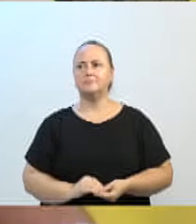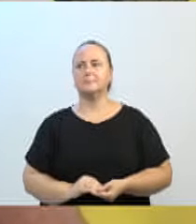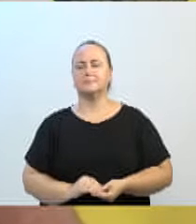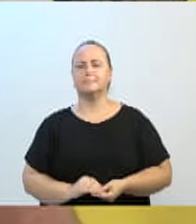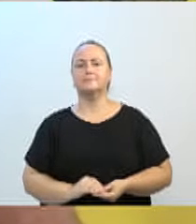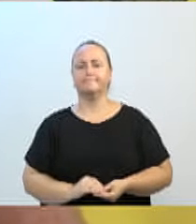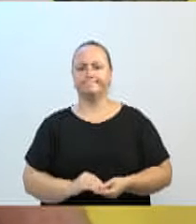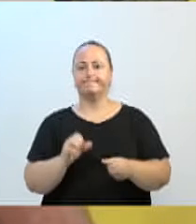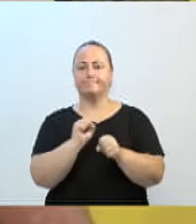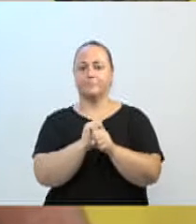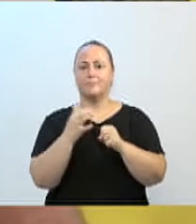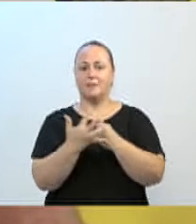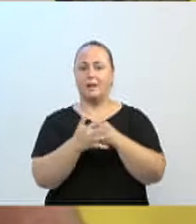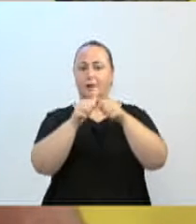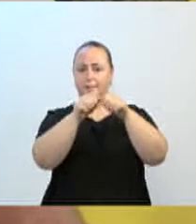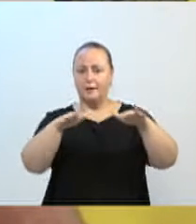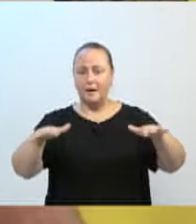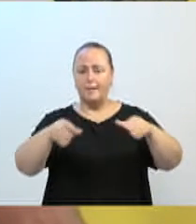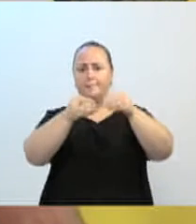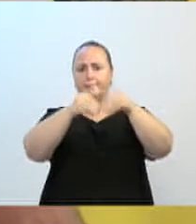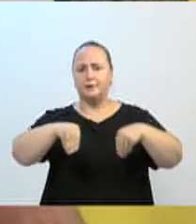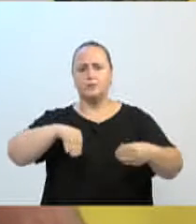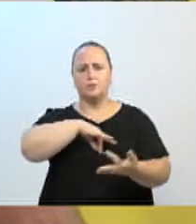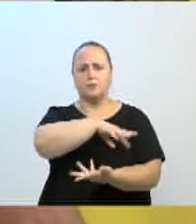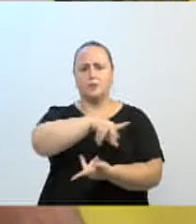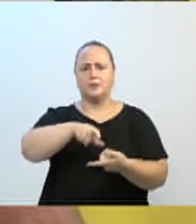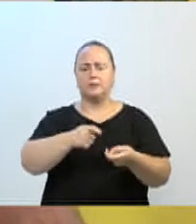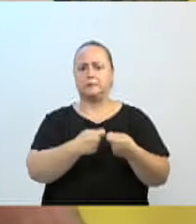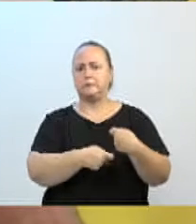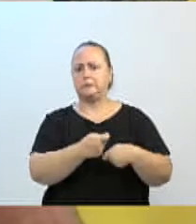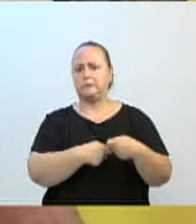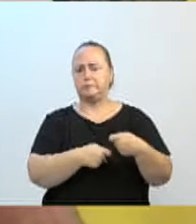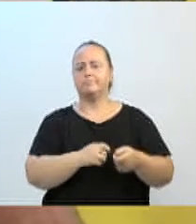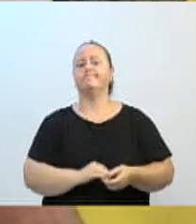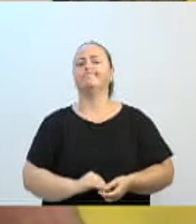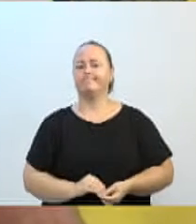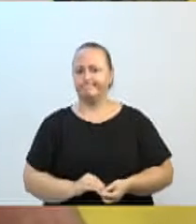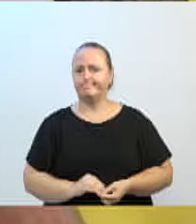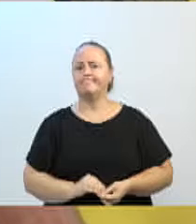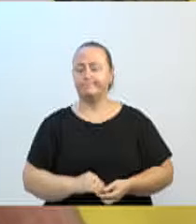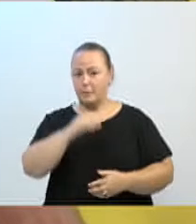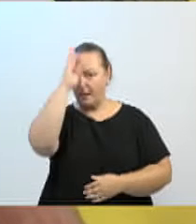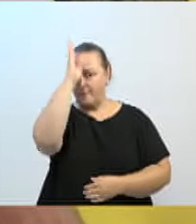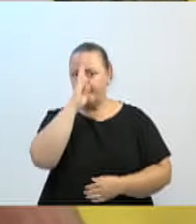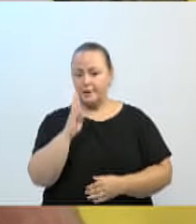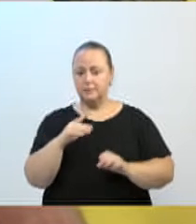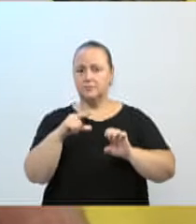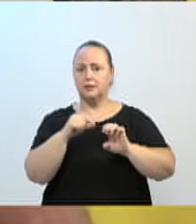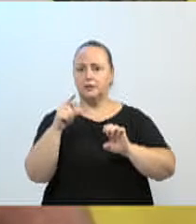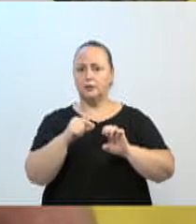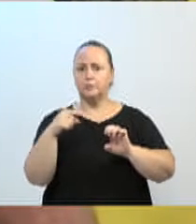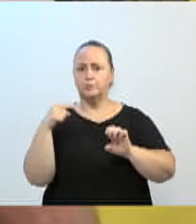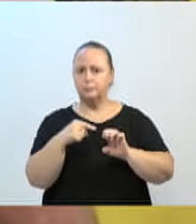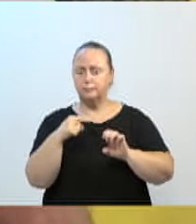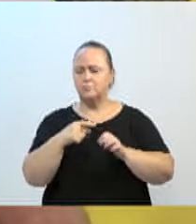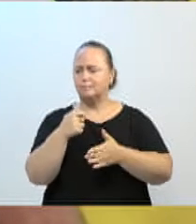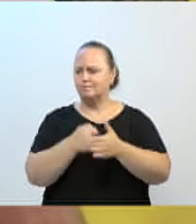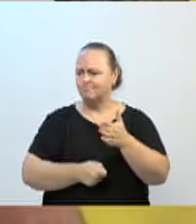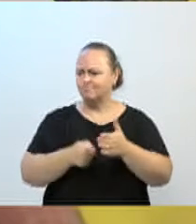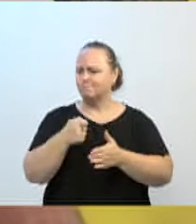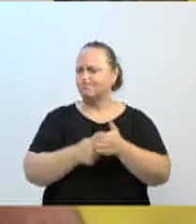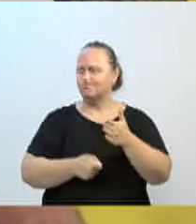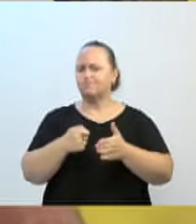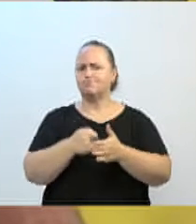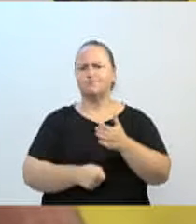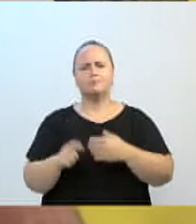pandemia prejudicou a economia mundial. Embora todos os empreendedores brasileiros tenham enfrentado enormes dificuldades,